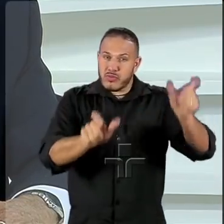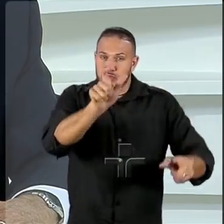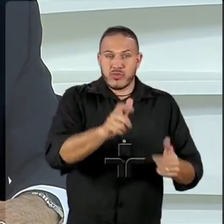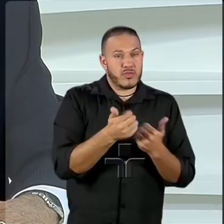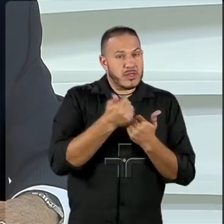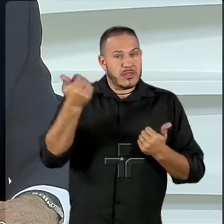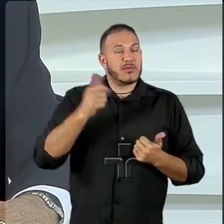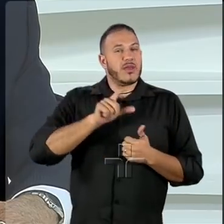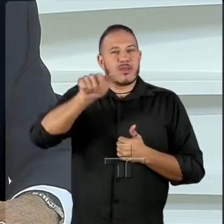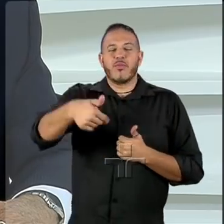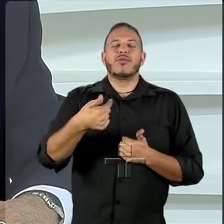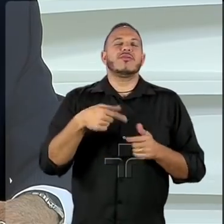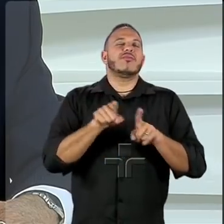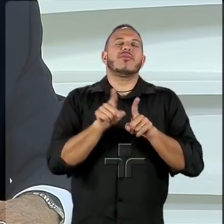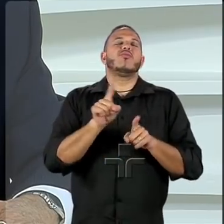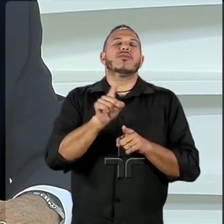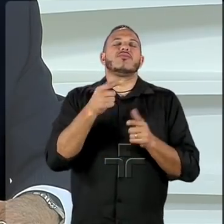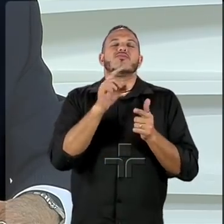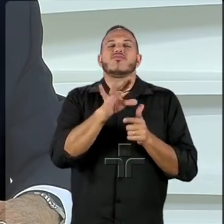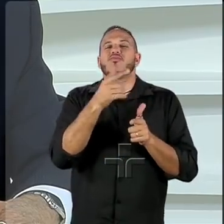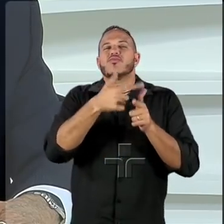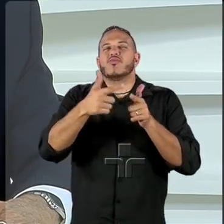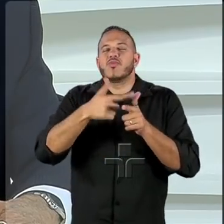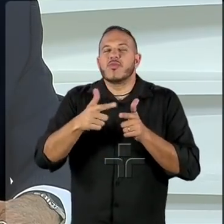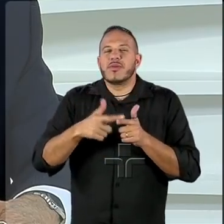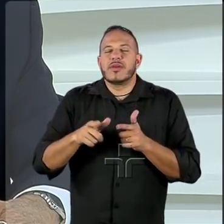não é um problema só